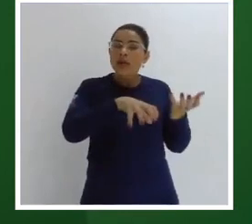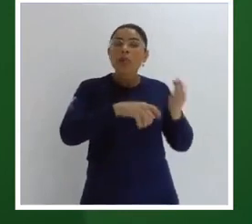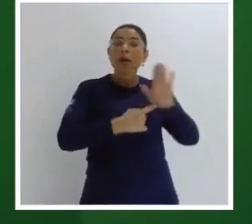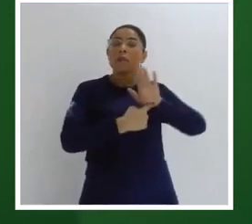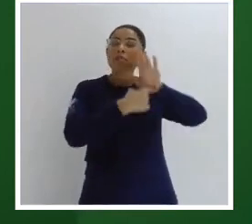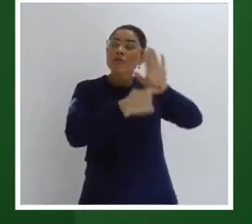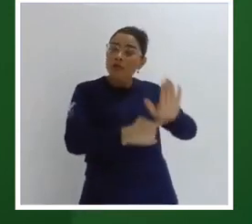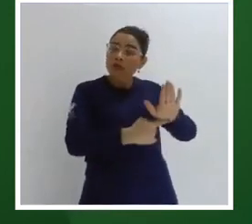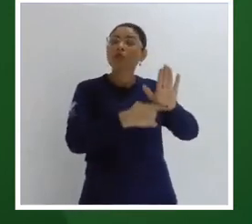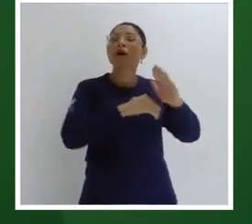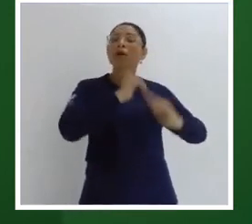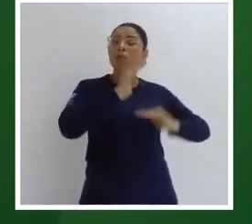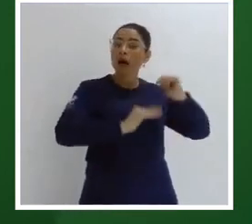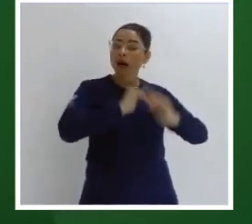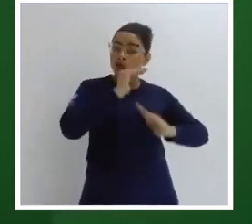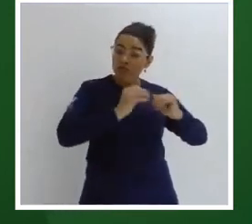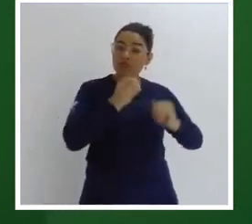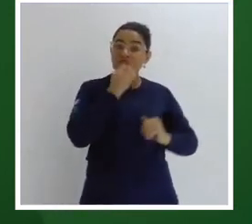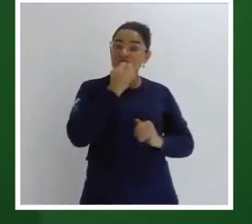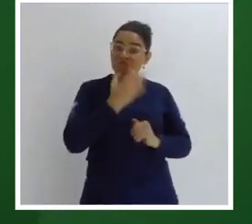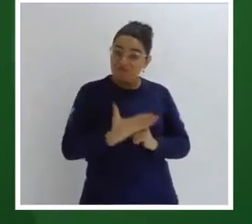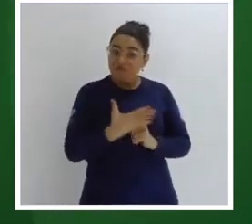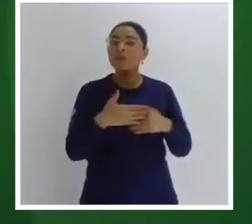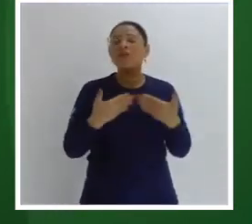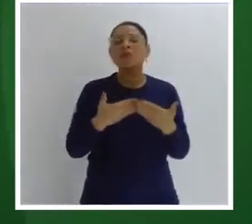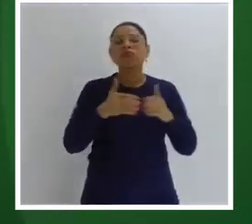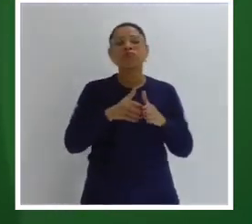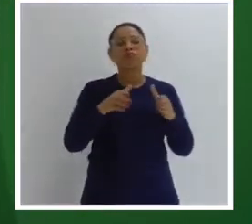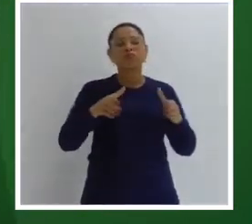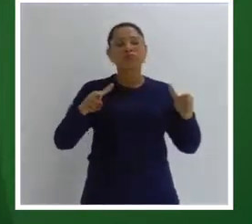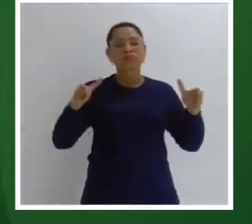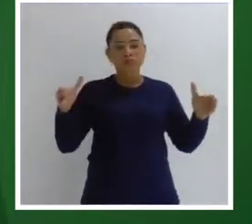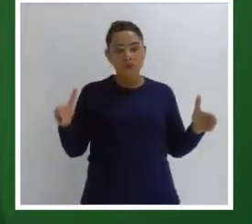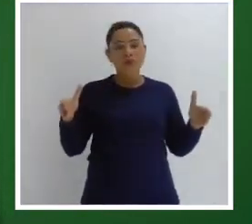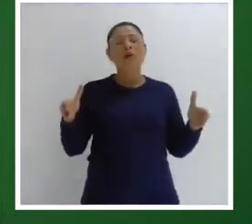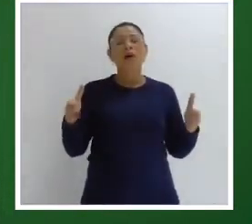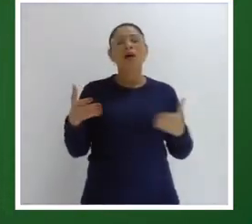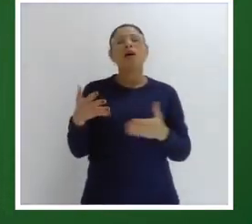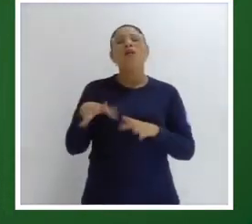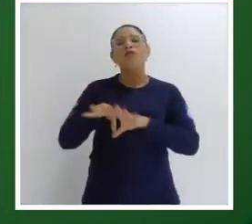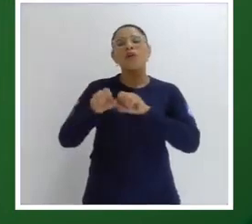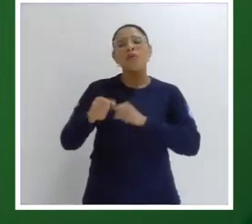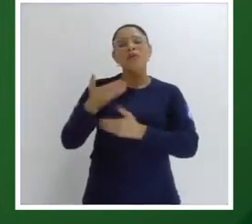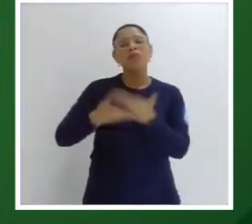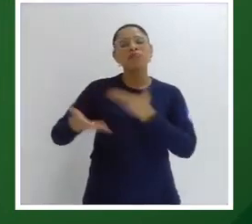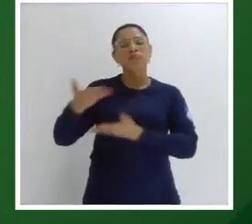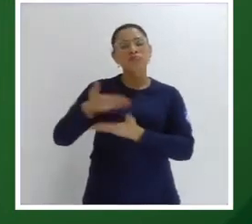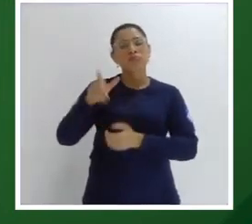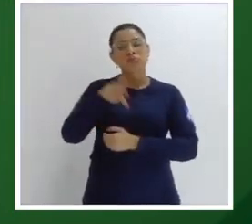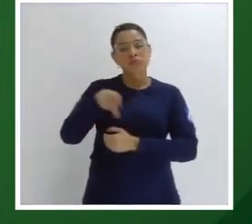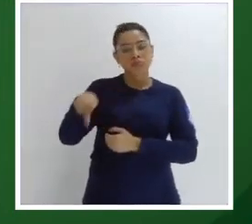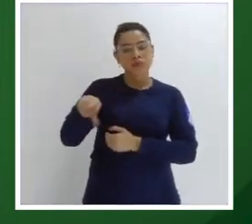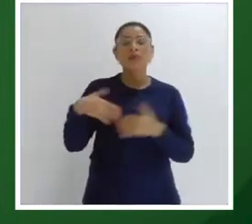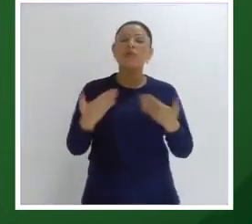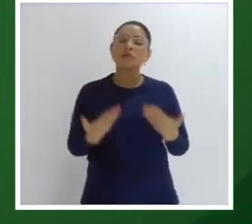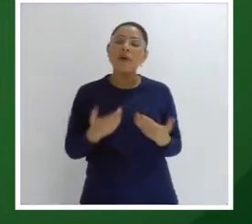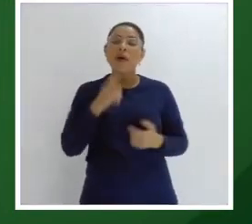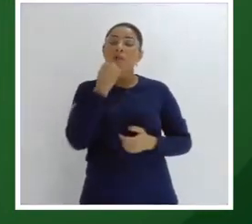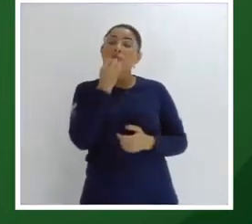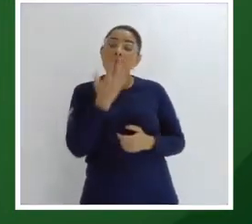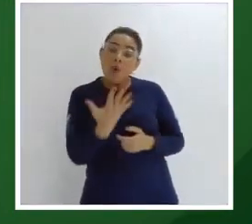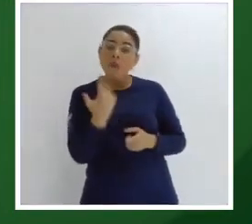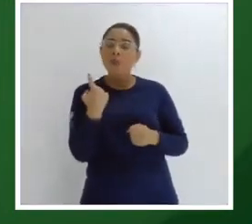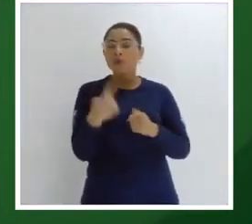que tá crescendo essa essa questão de Formação entre os pares e é bom por outro lado porque